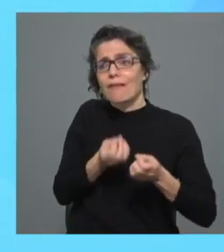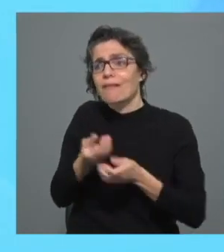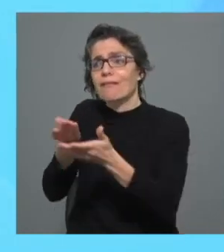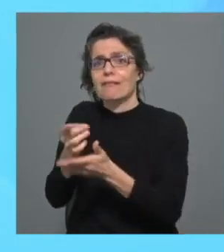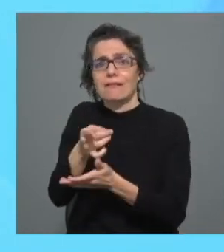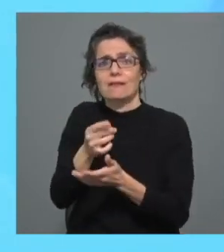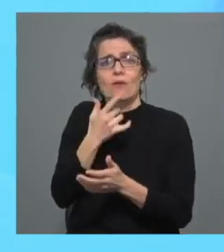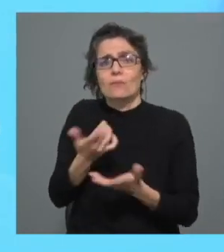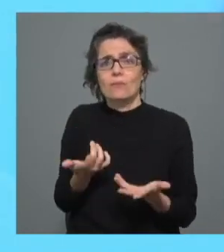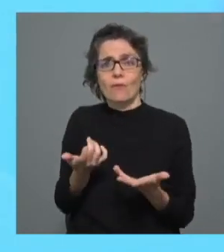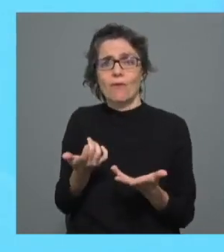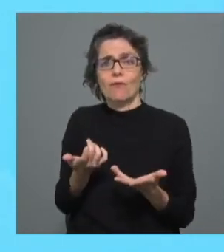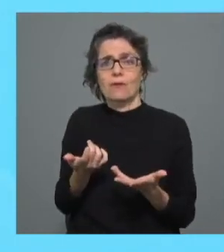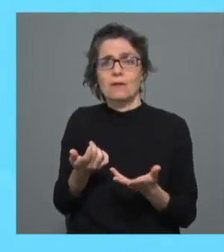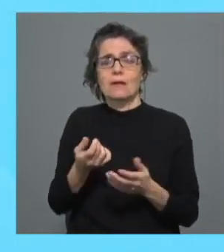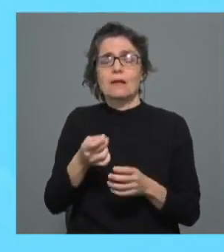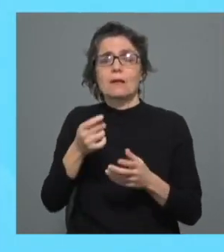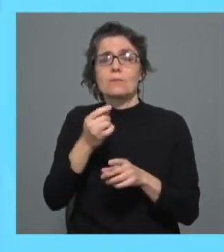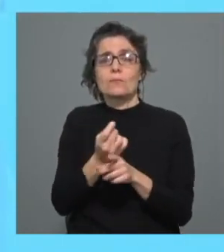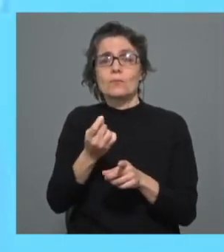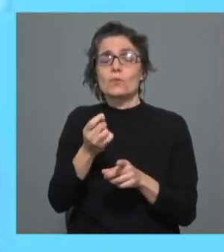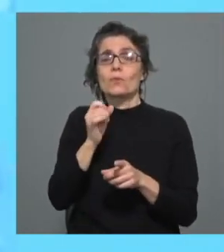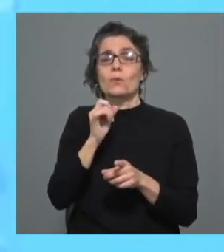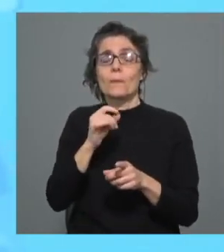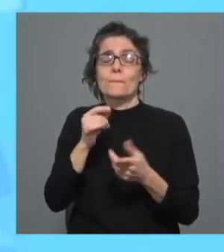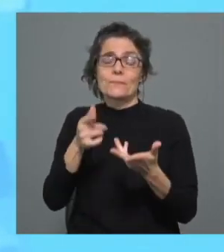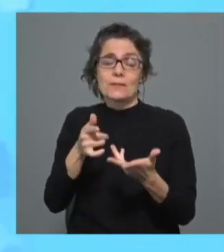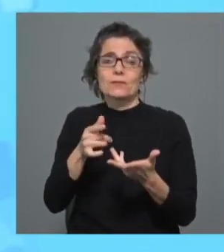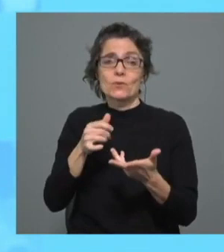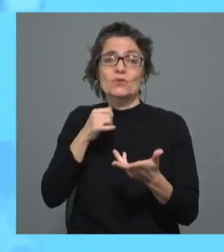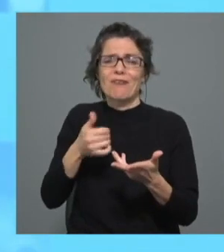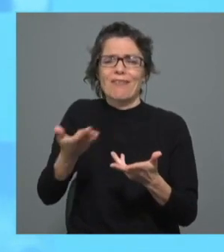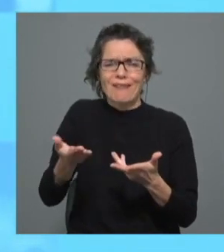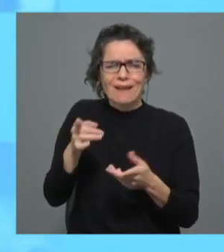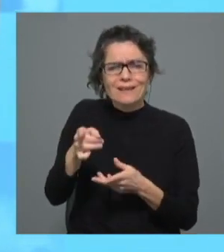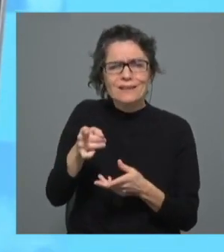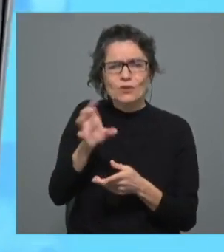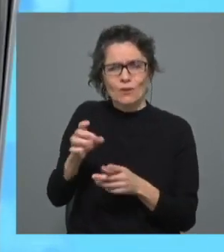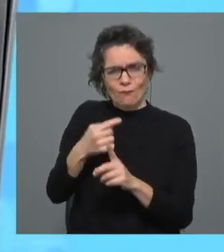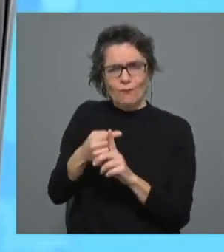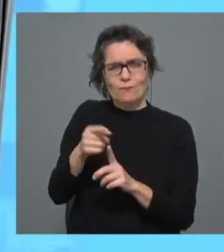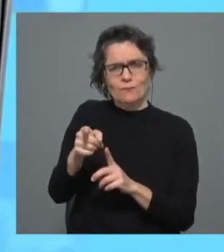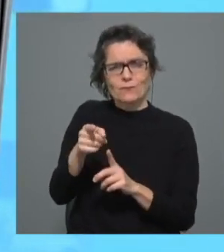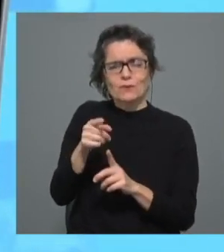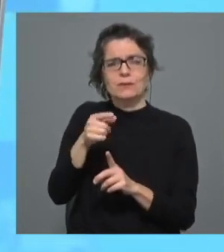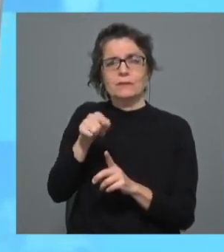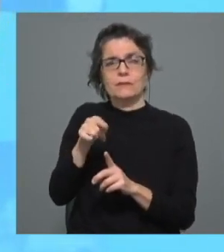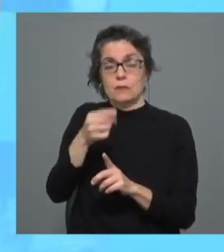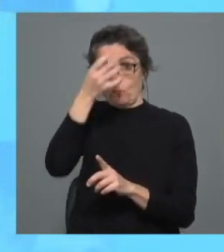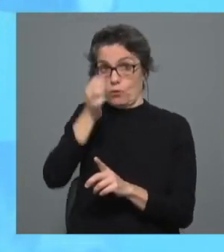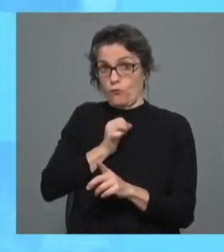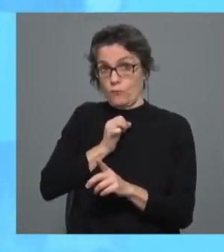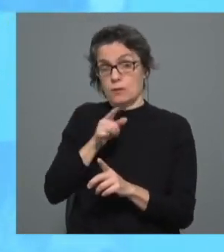coisa que a Ucrânia deve não ceder, mas conceder, e conceder de uma forma positiva, na minha opinião, é